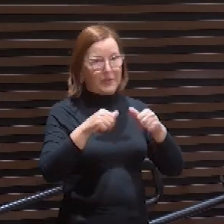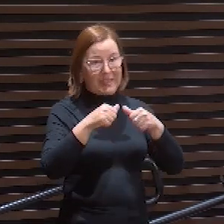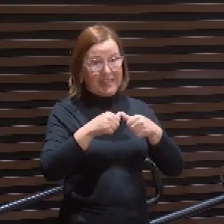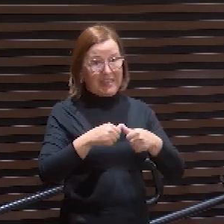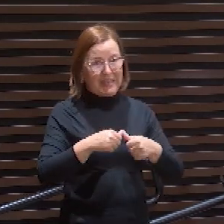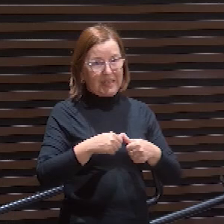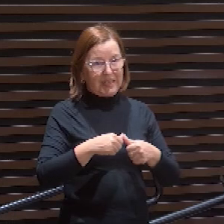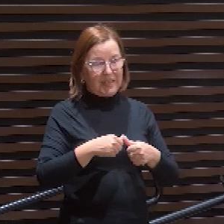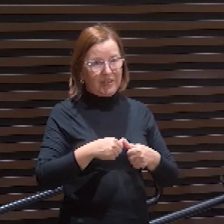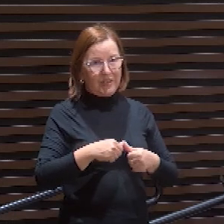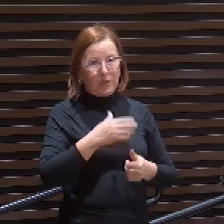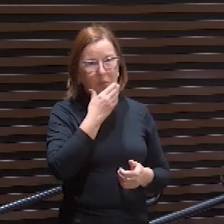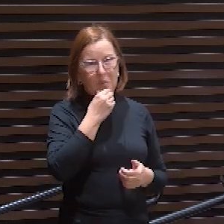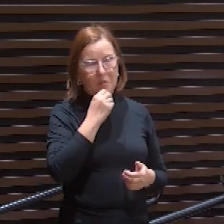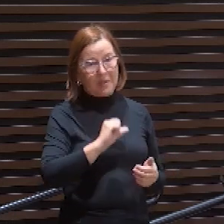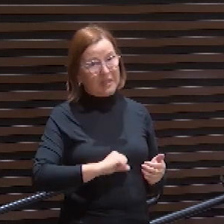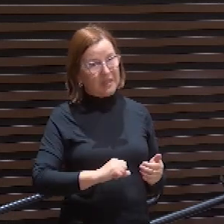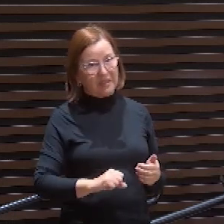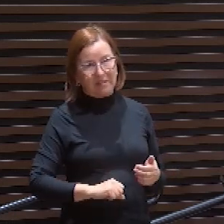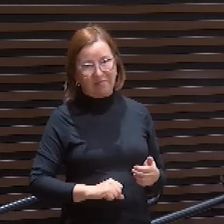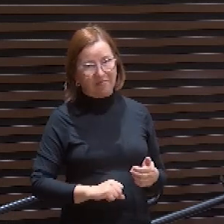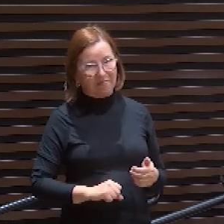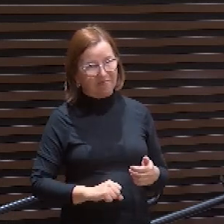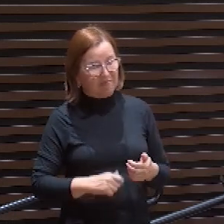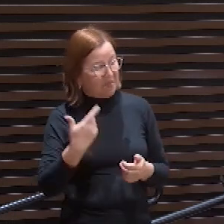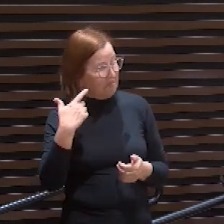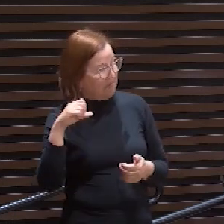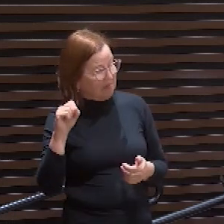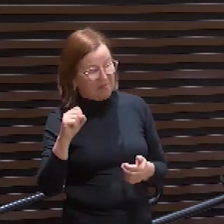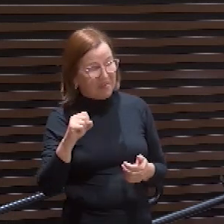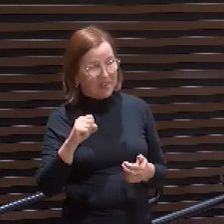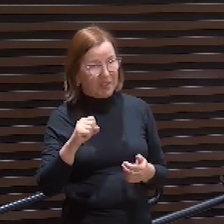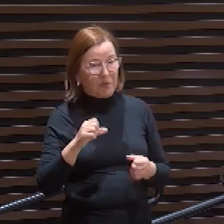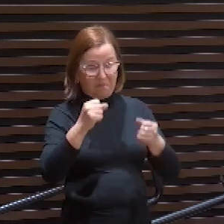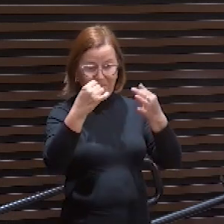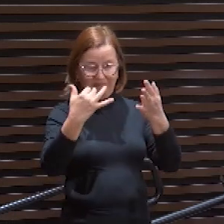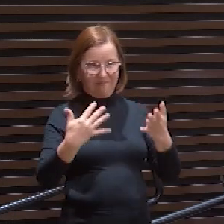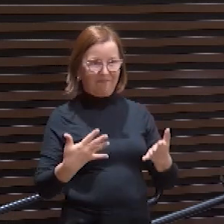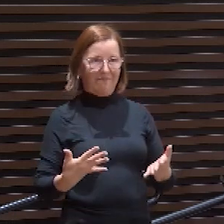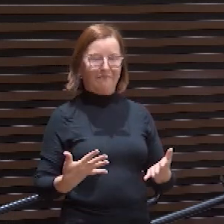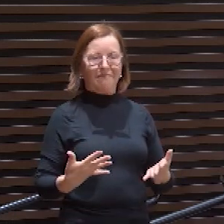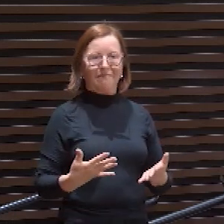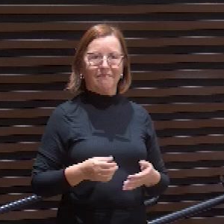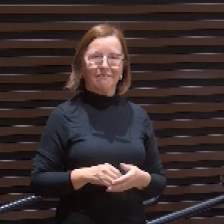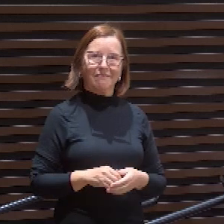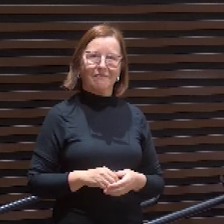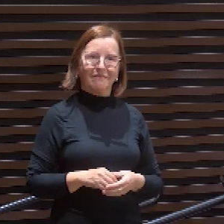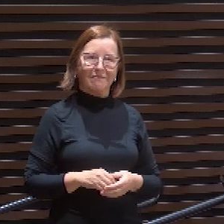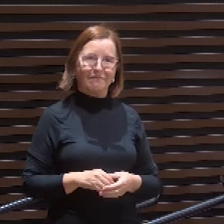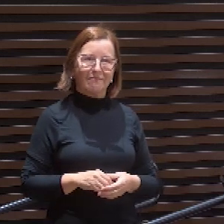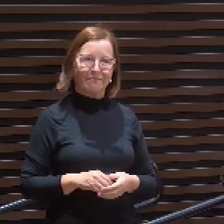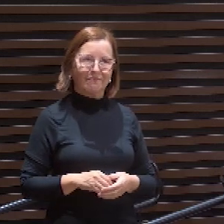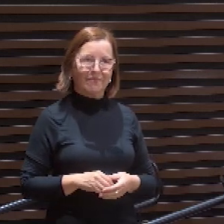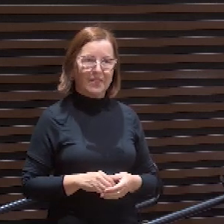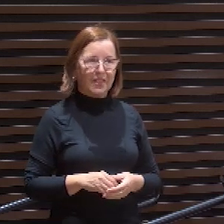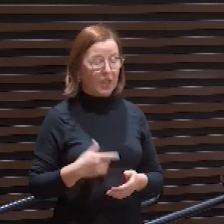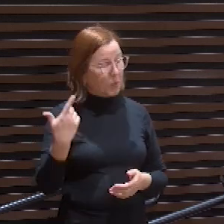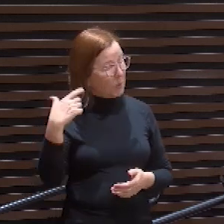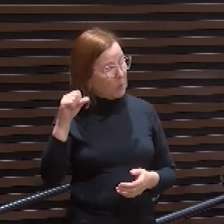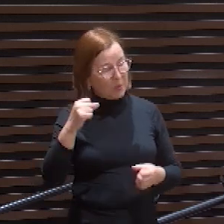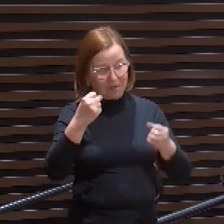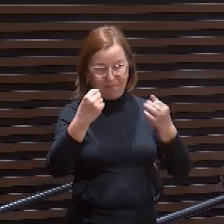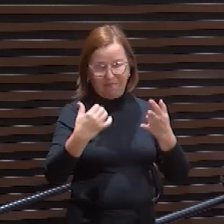consigo classificá-lo. Eu não consigo